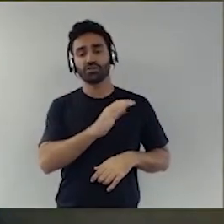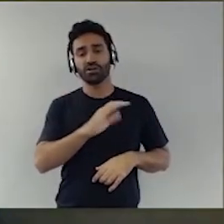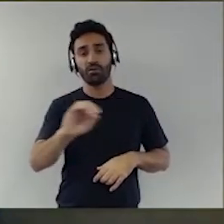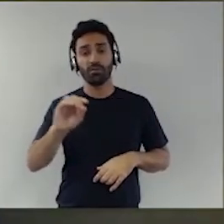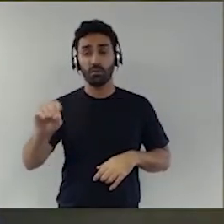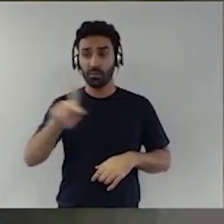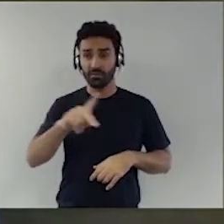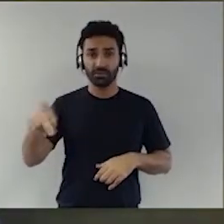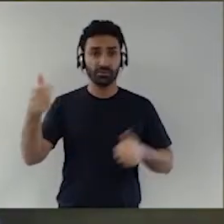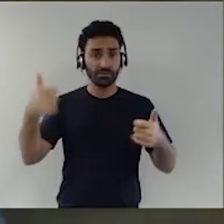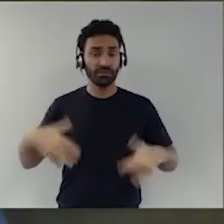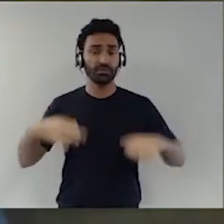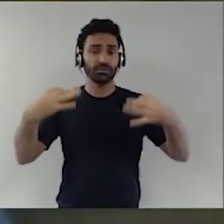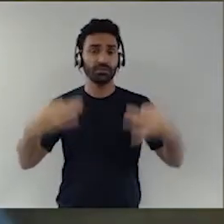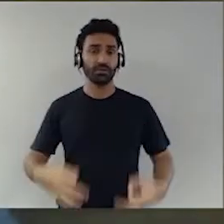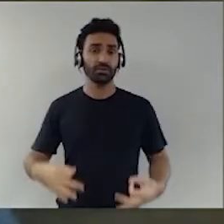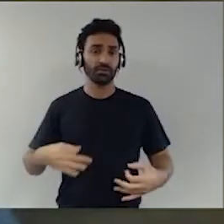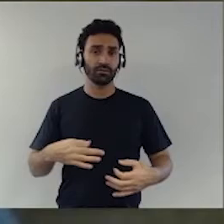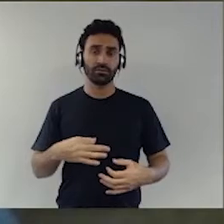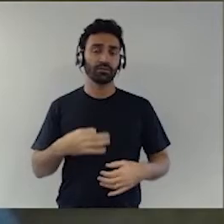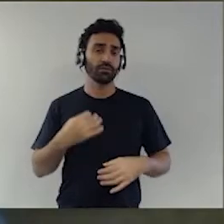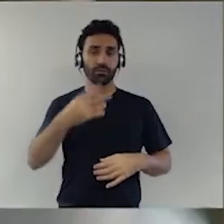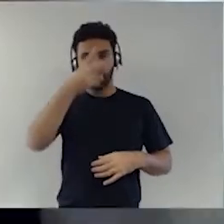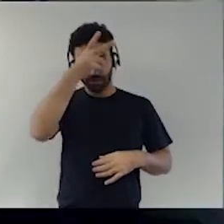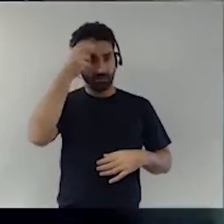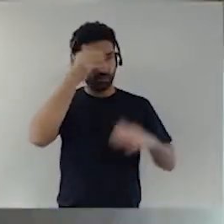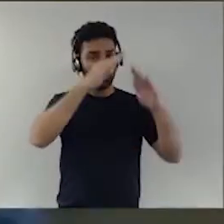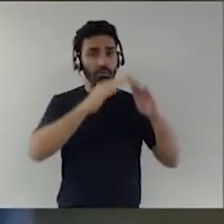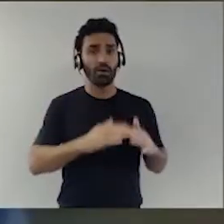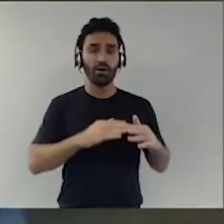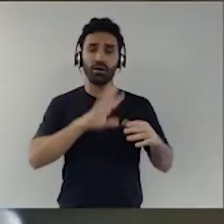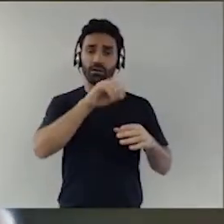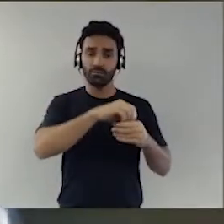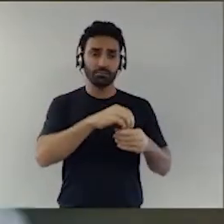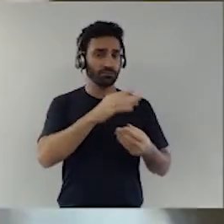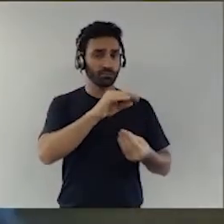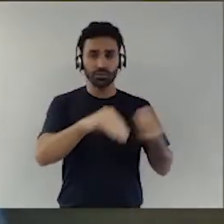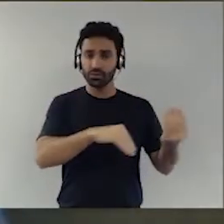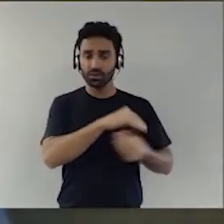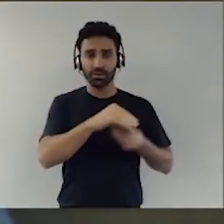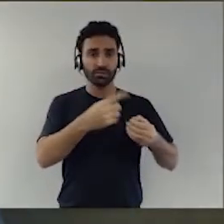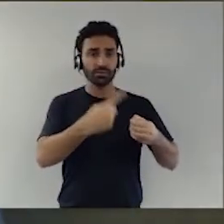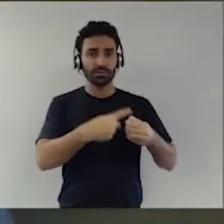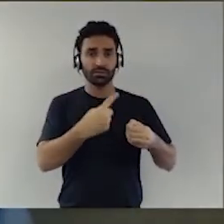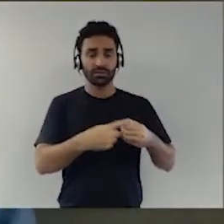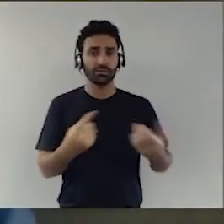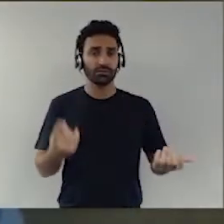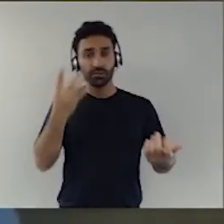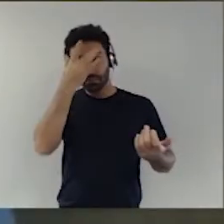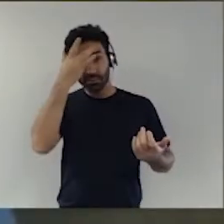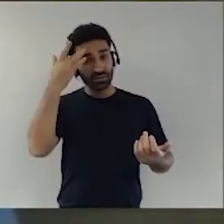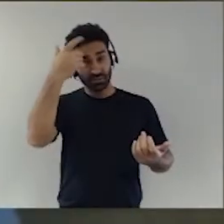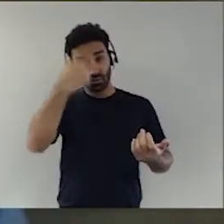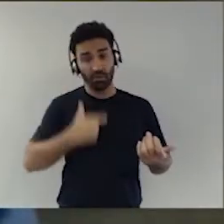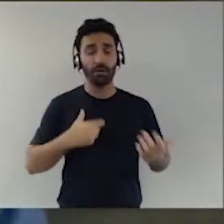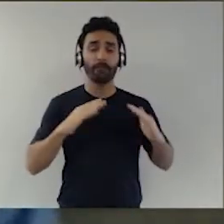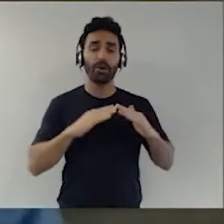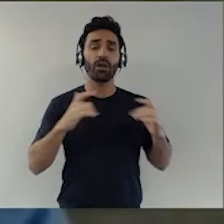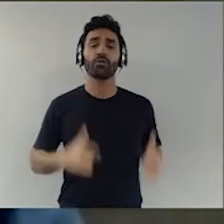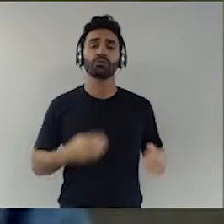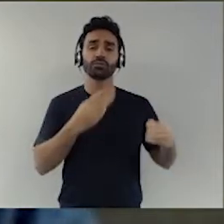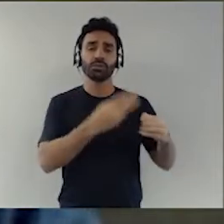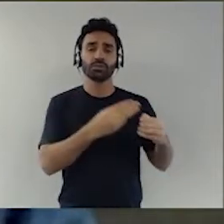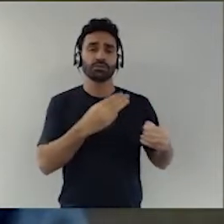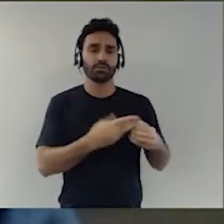sintetizou quando ele disse, olha, o prefeito mora na cidade, né? O cidadão mora no município. O cidadão não